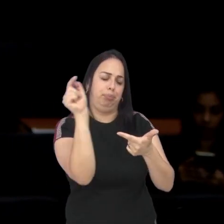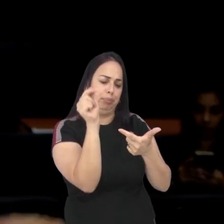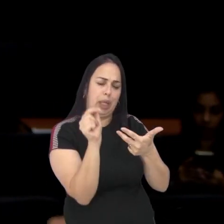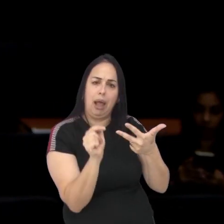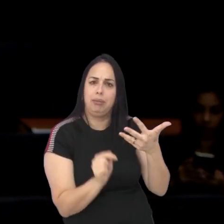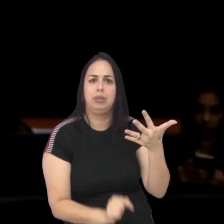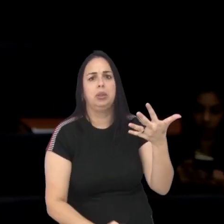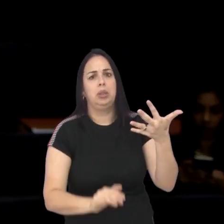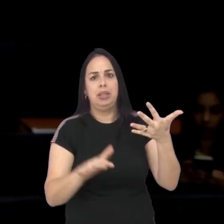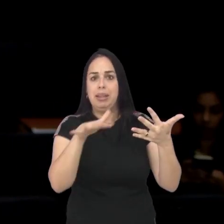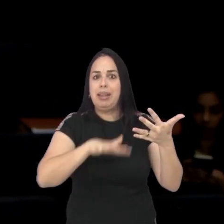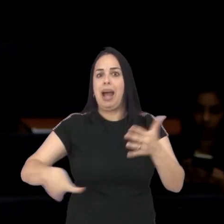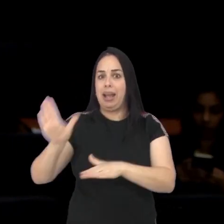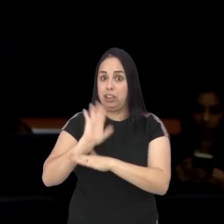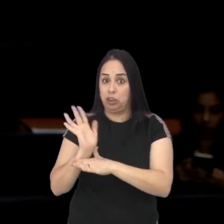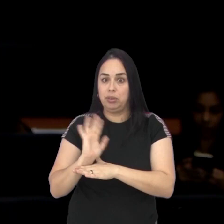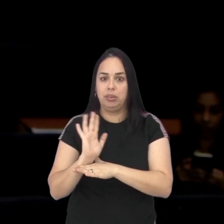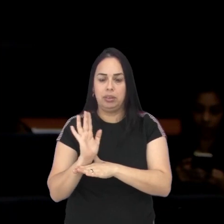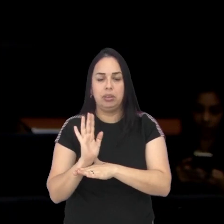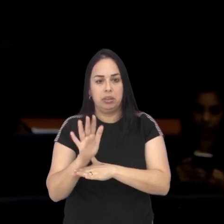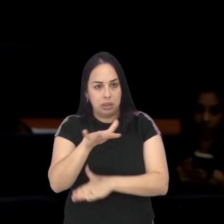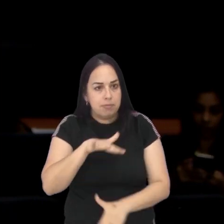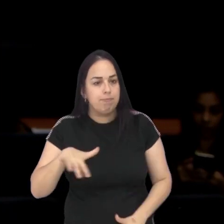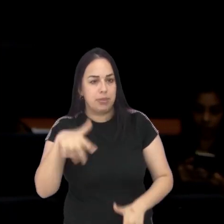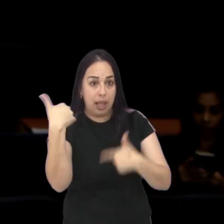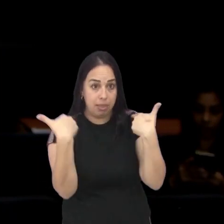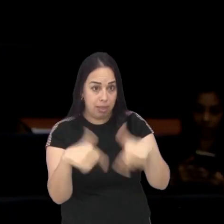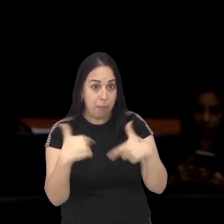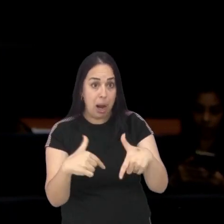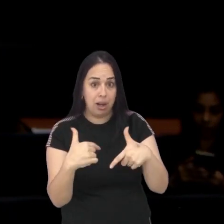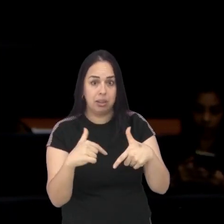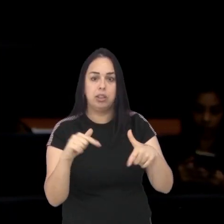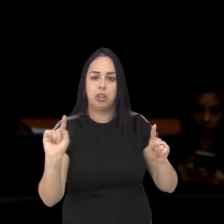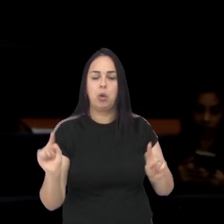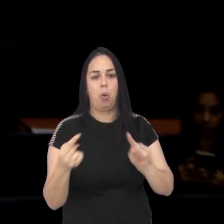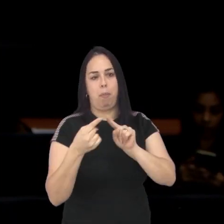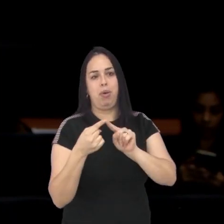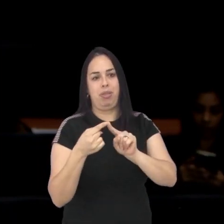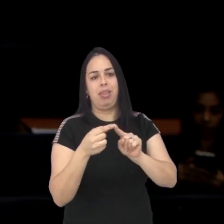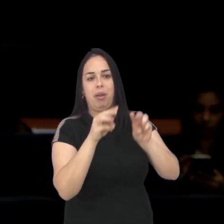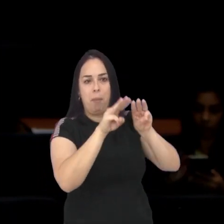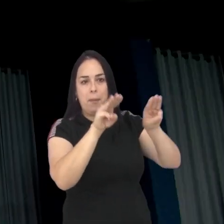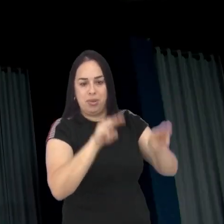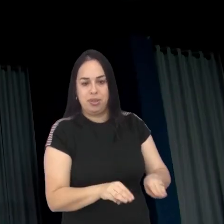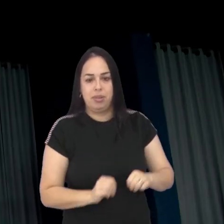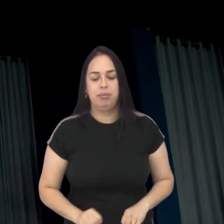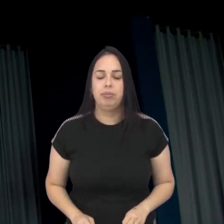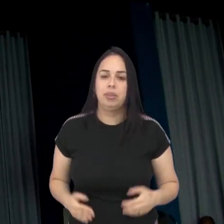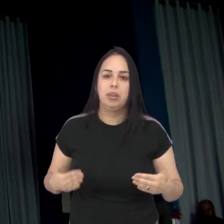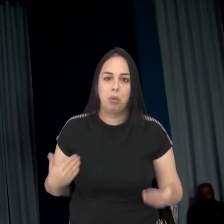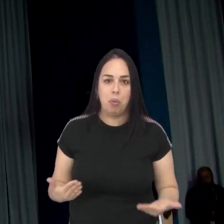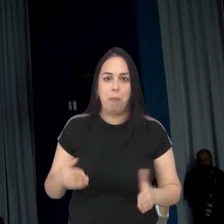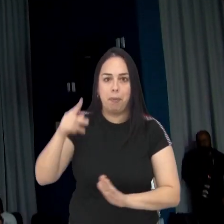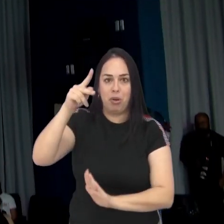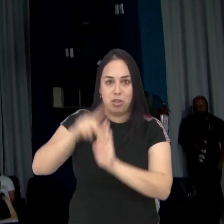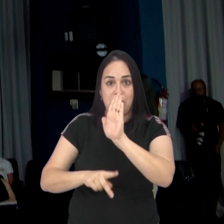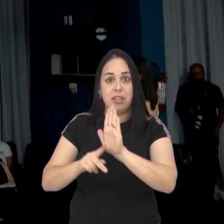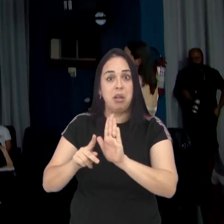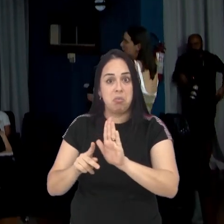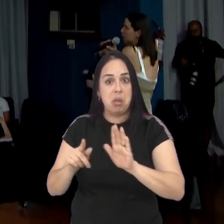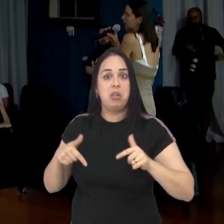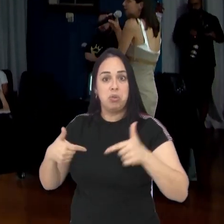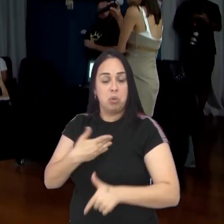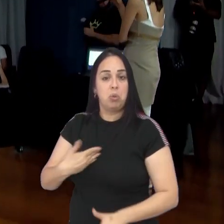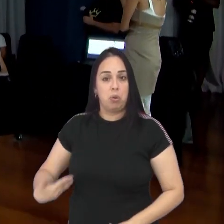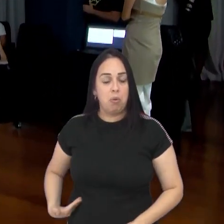stop motion, roteiro. A gente atua nesse segmento que é condizente com a área do museu. O programa é uma importante